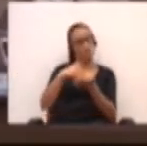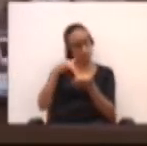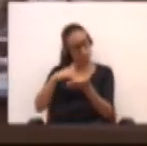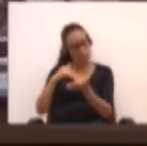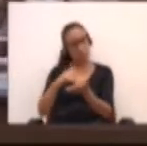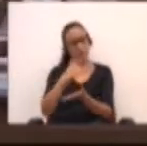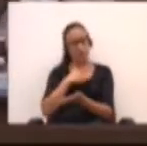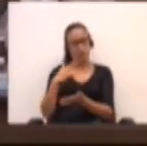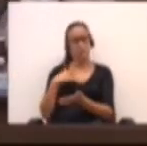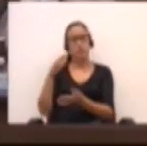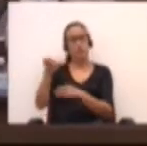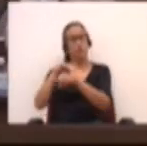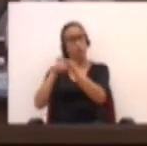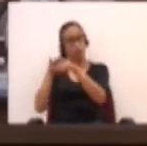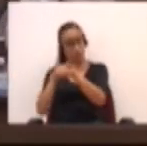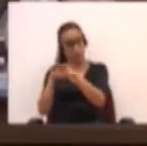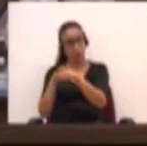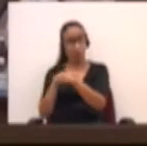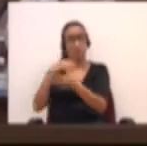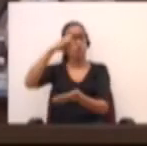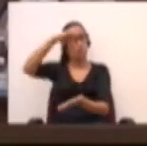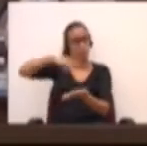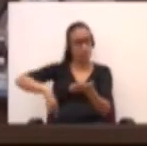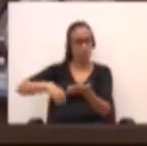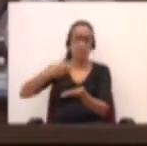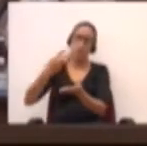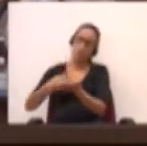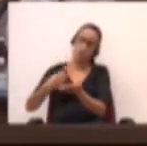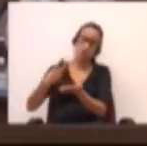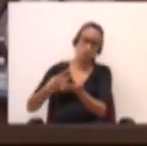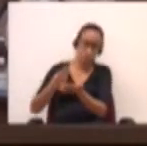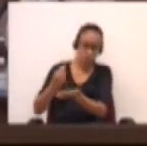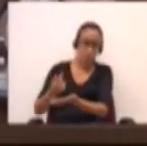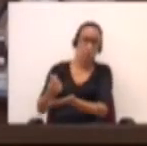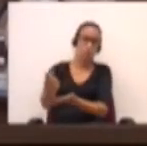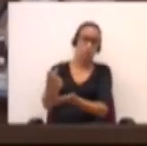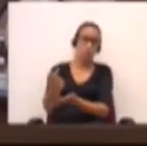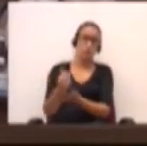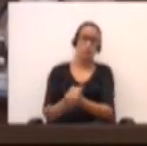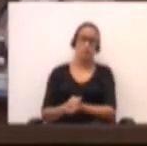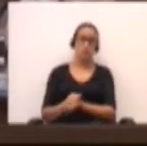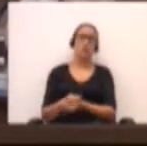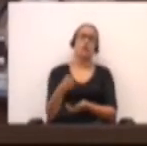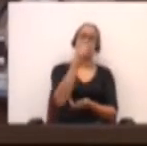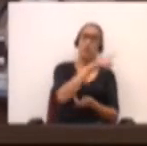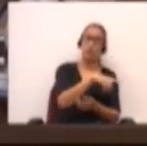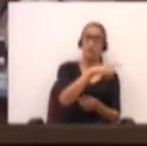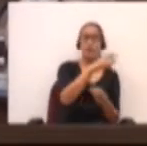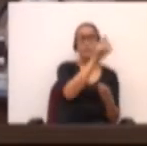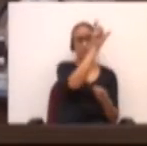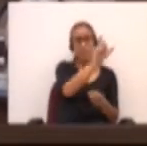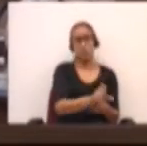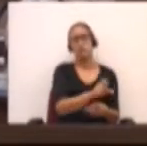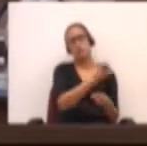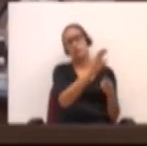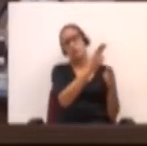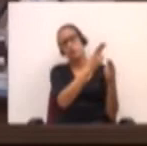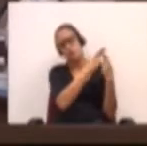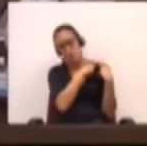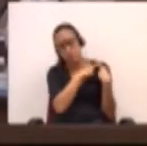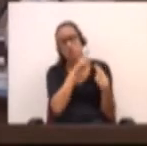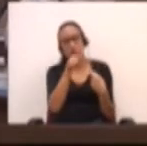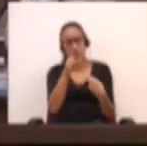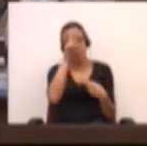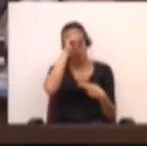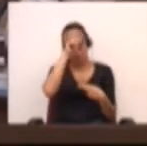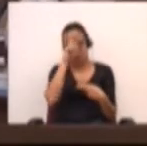estava conversando com a dona Irene, com a administradora da humanitária, e nos passaria isso, e a gente, quanto vereador, a